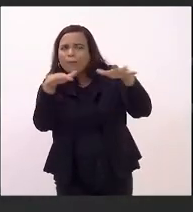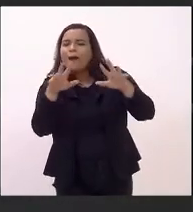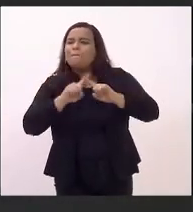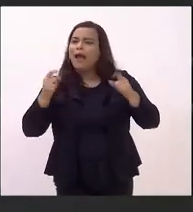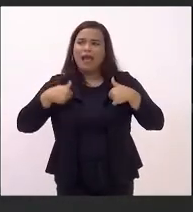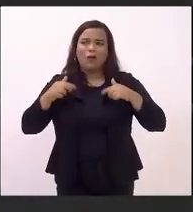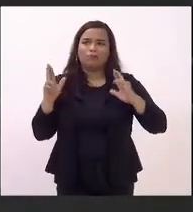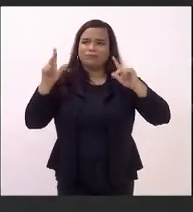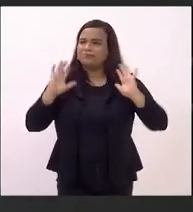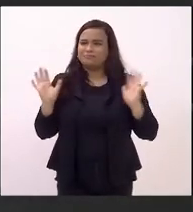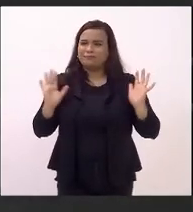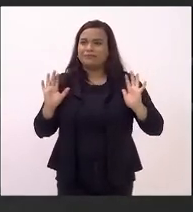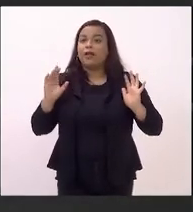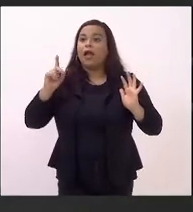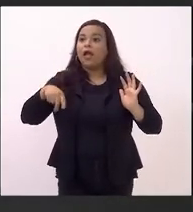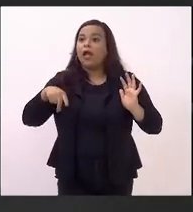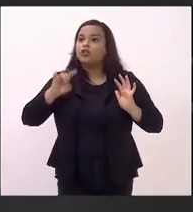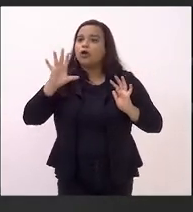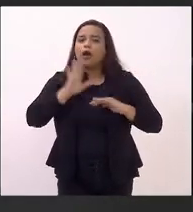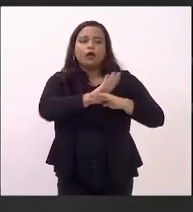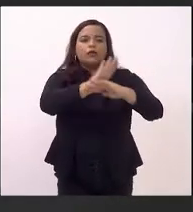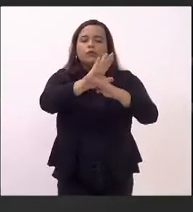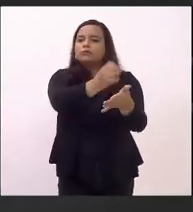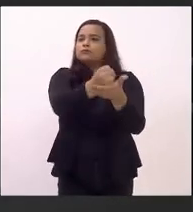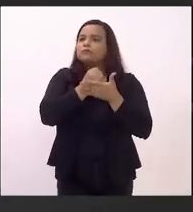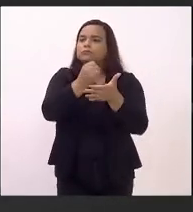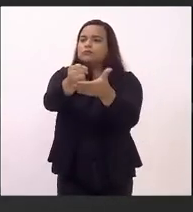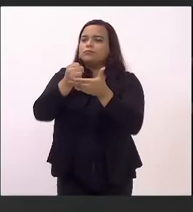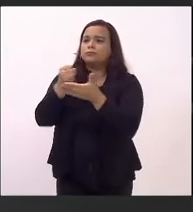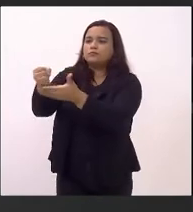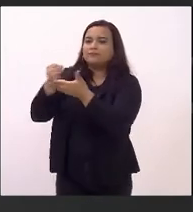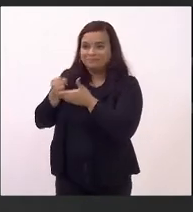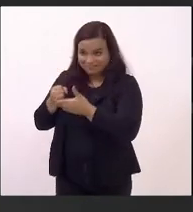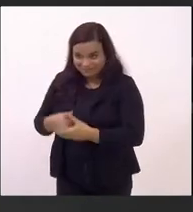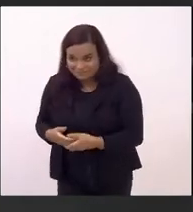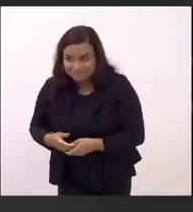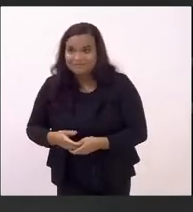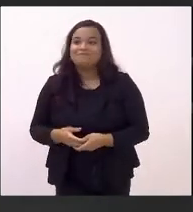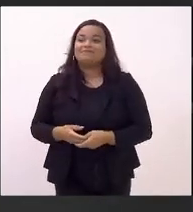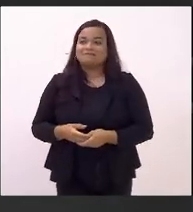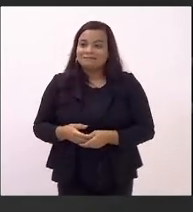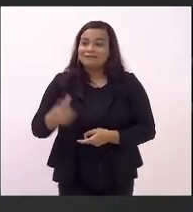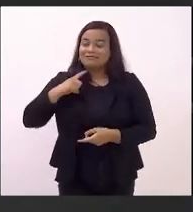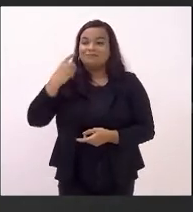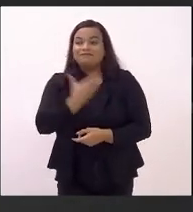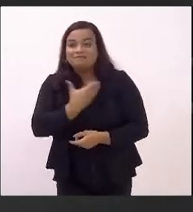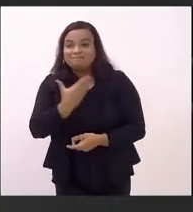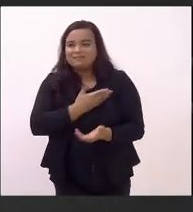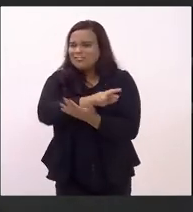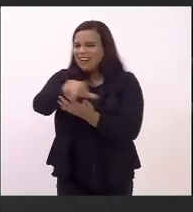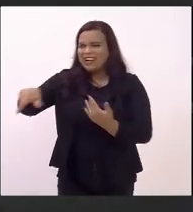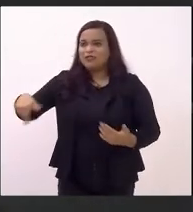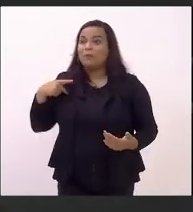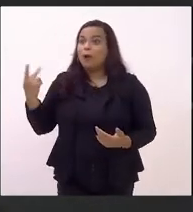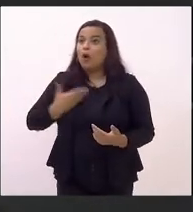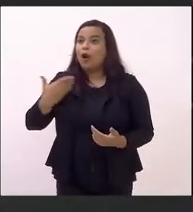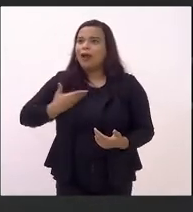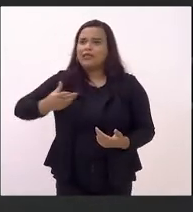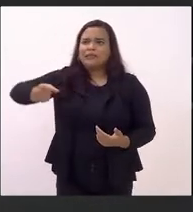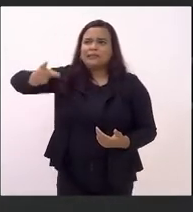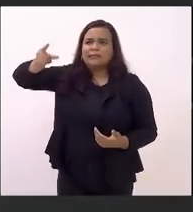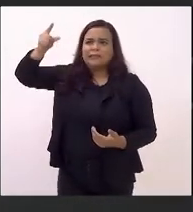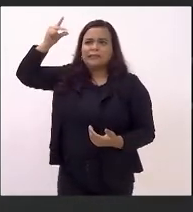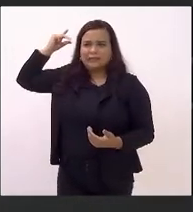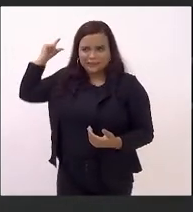de trazer pessoas. Aqui eu tenho companheiros que foram colegas meus,